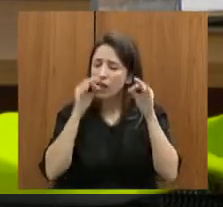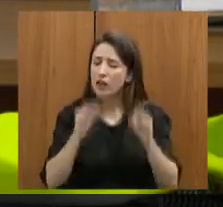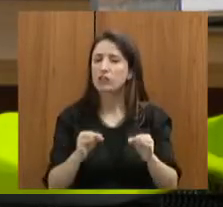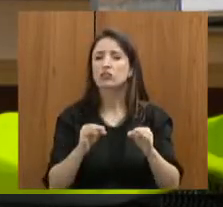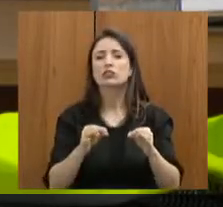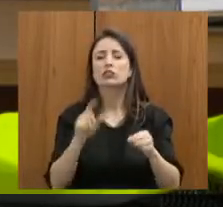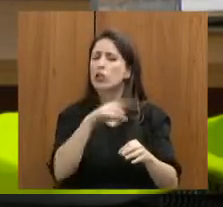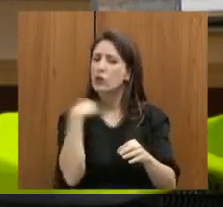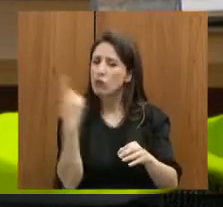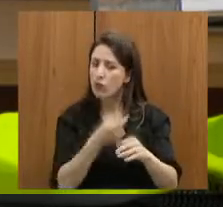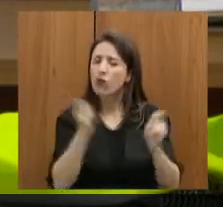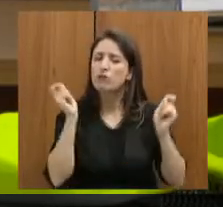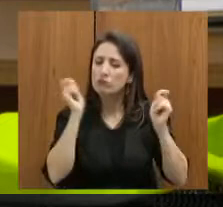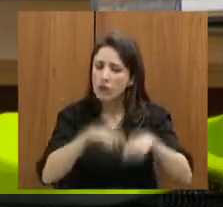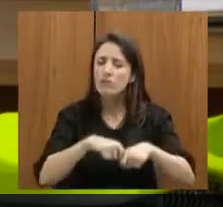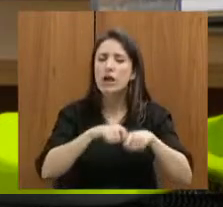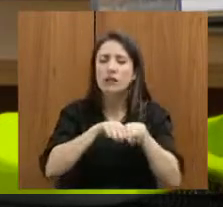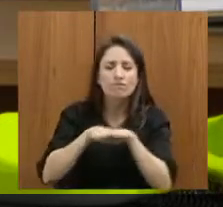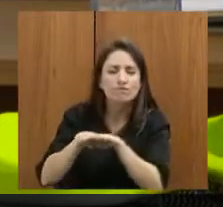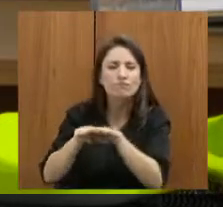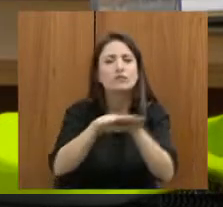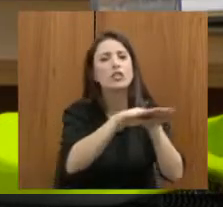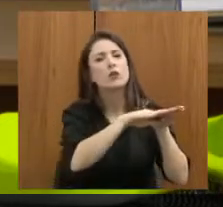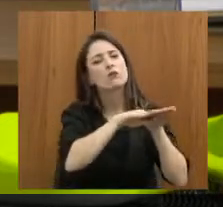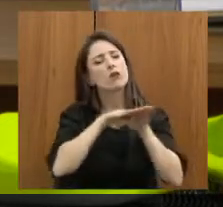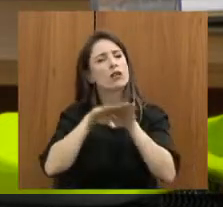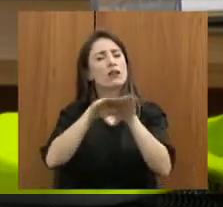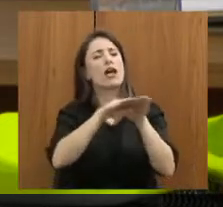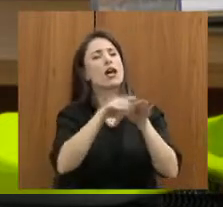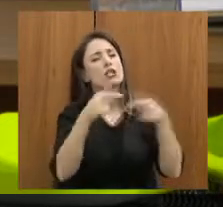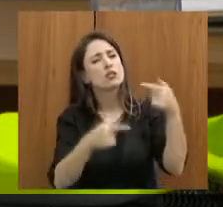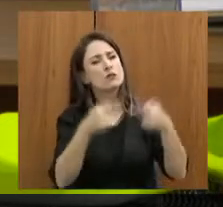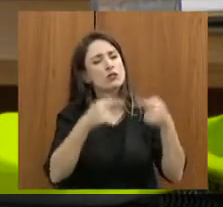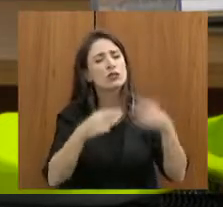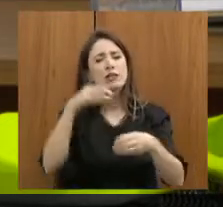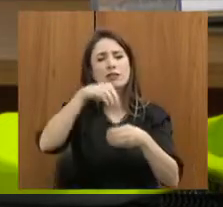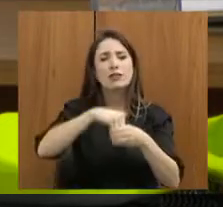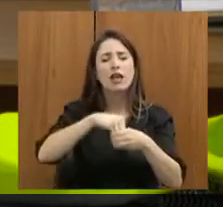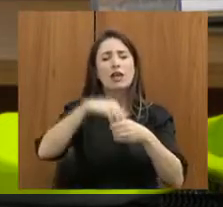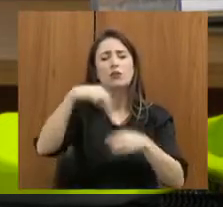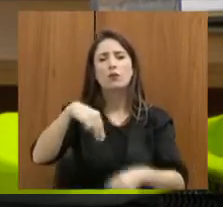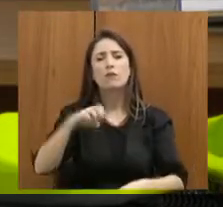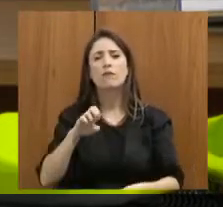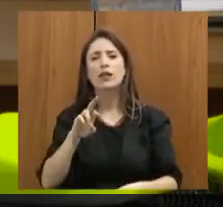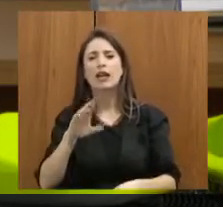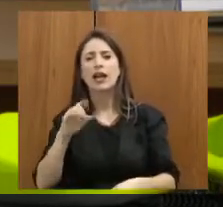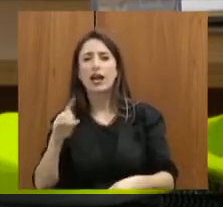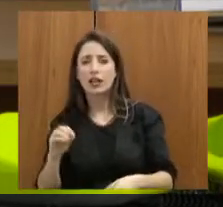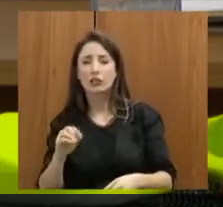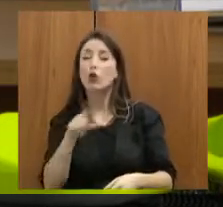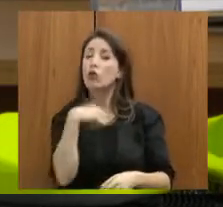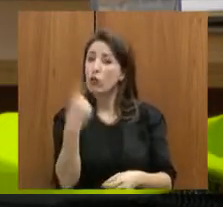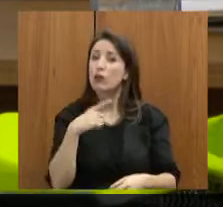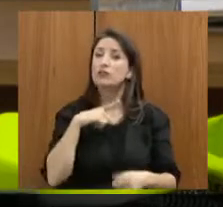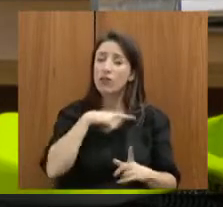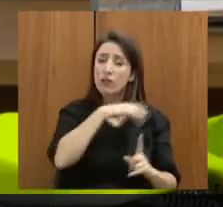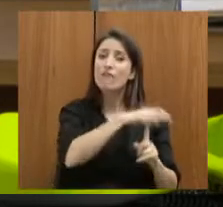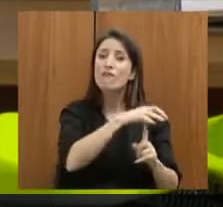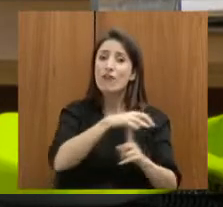de forma igualitária com os outros as outras formas de mercado a nossa feira e